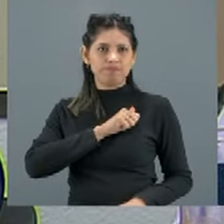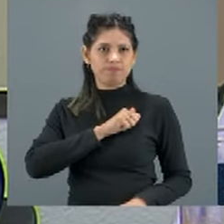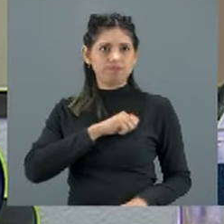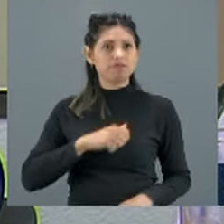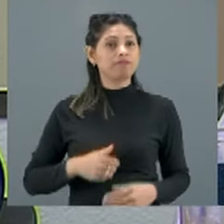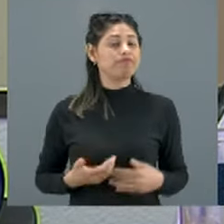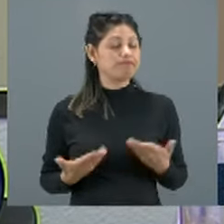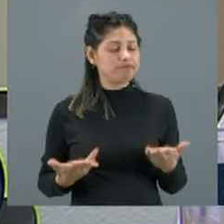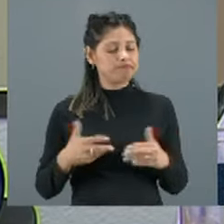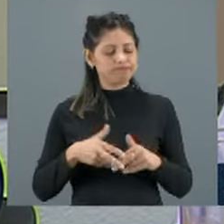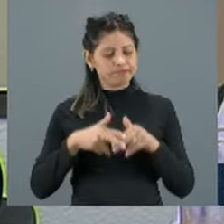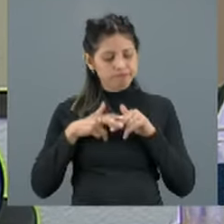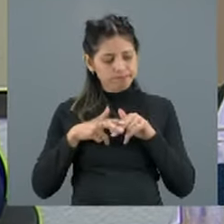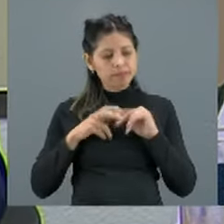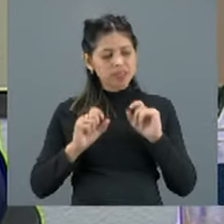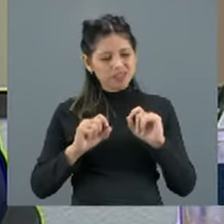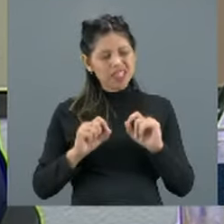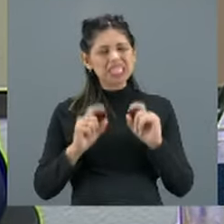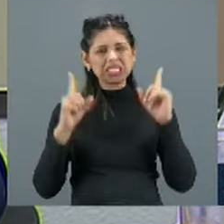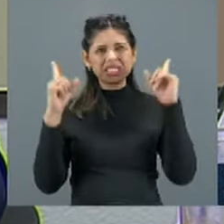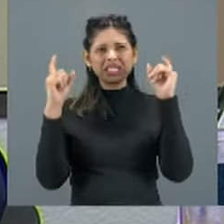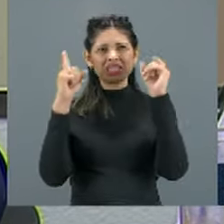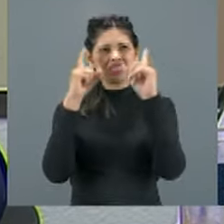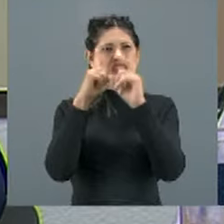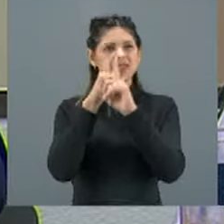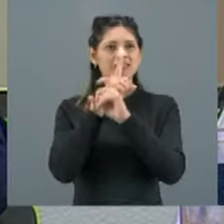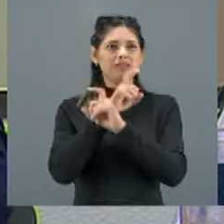Então é isso. É muito difícil.